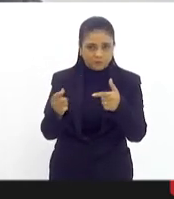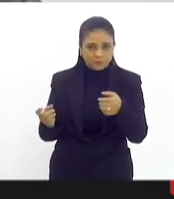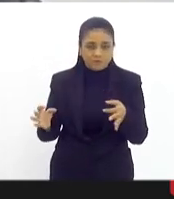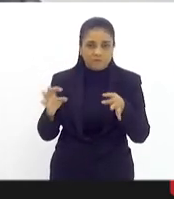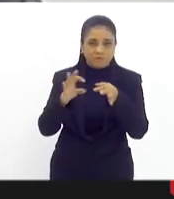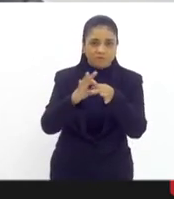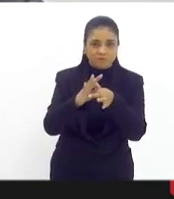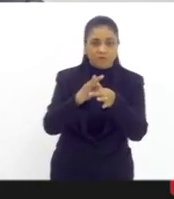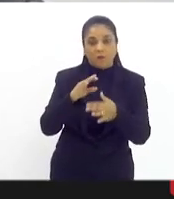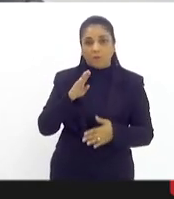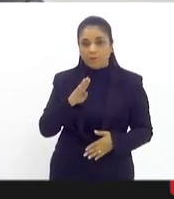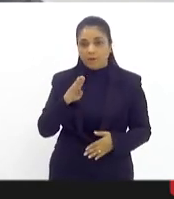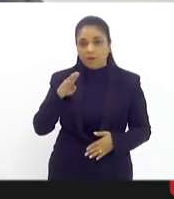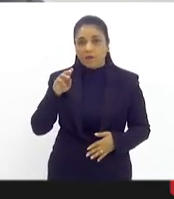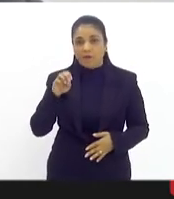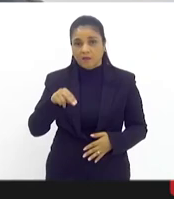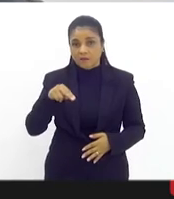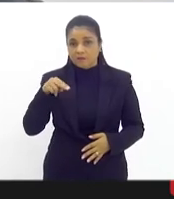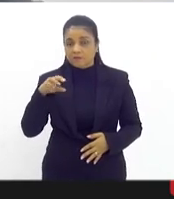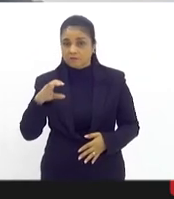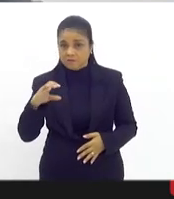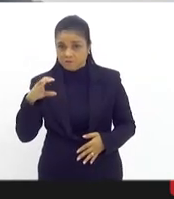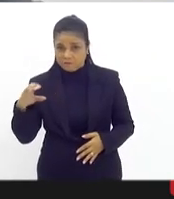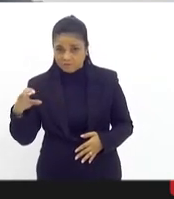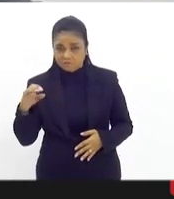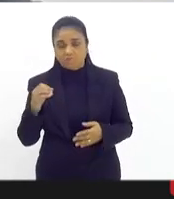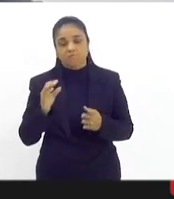BNCC já oferece, mas também